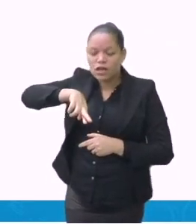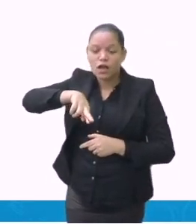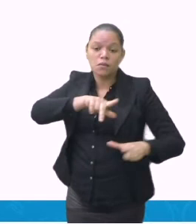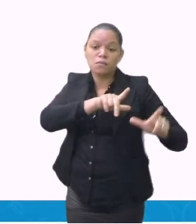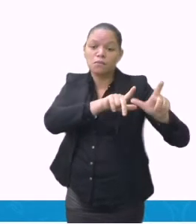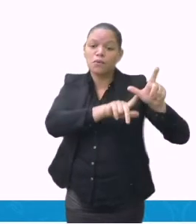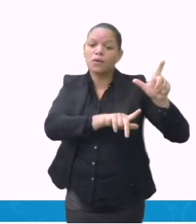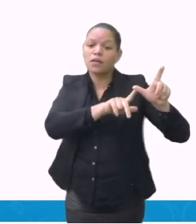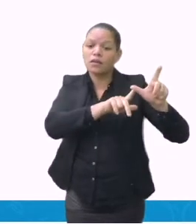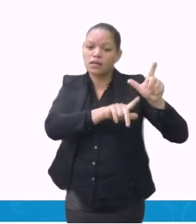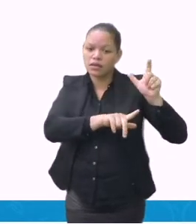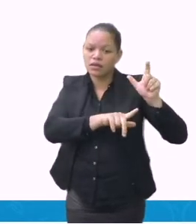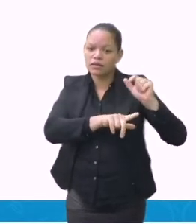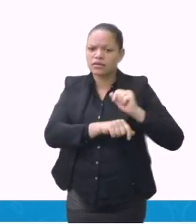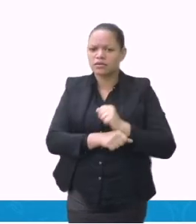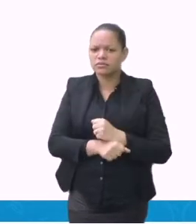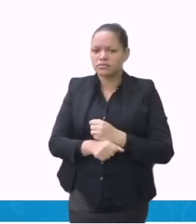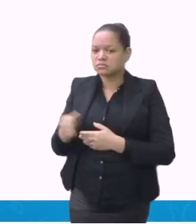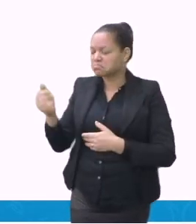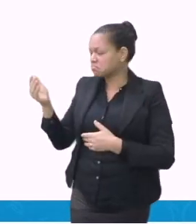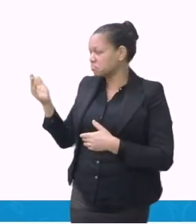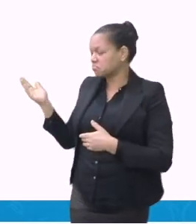coluna G. Já vou colocar aqui, ó.